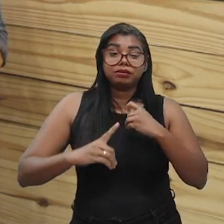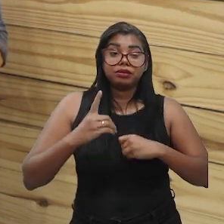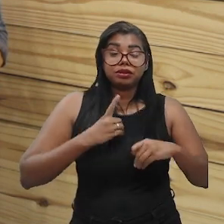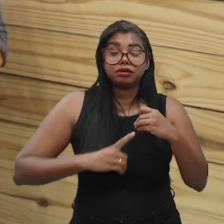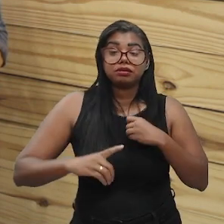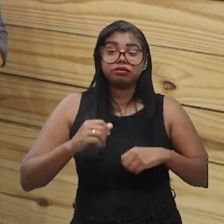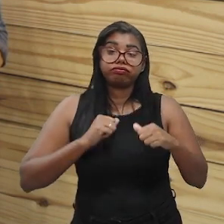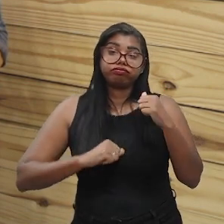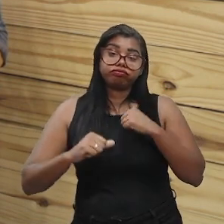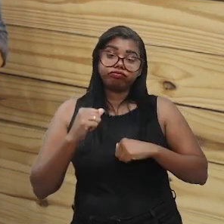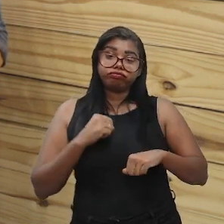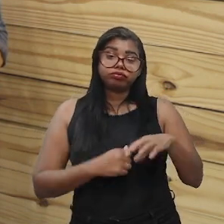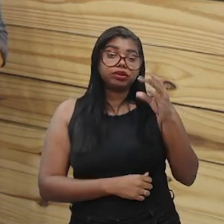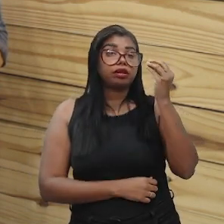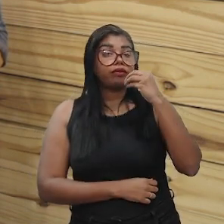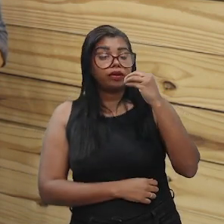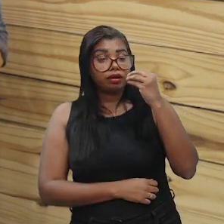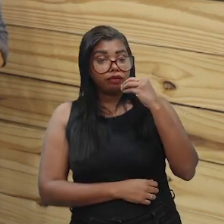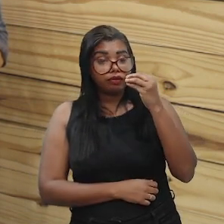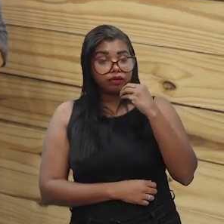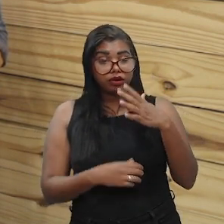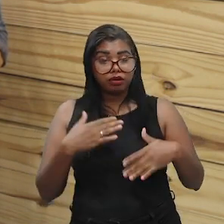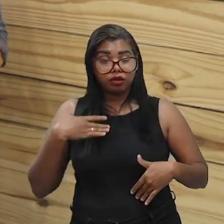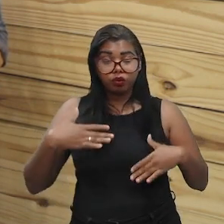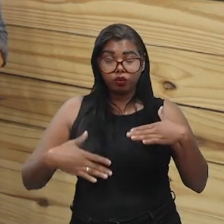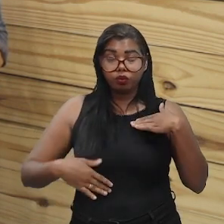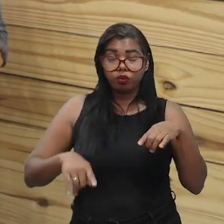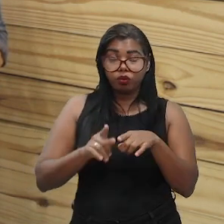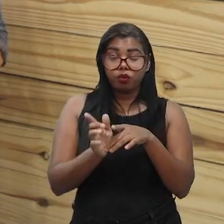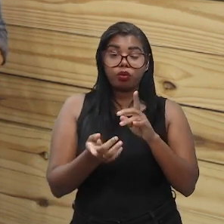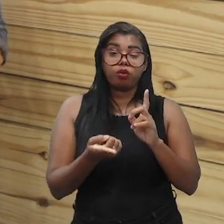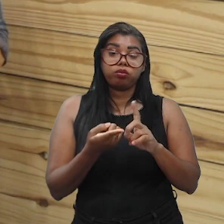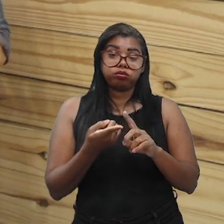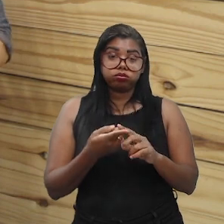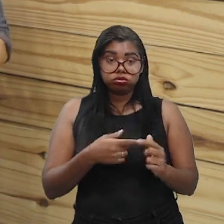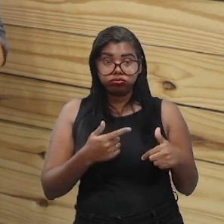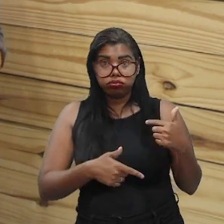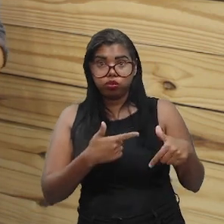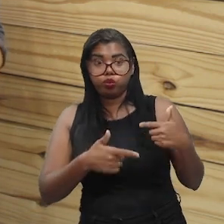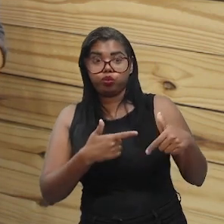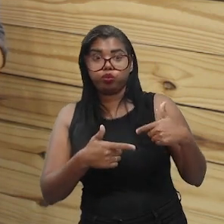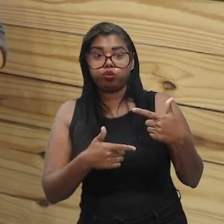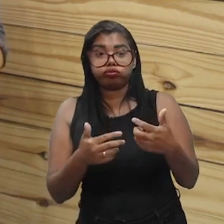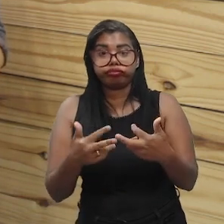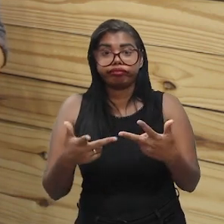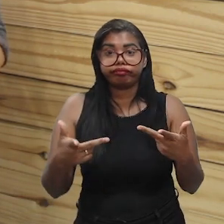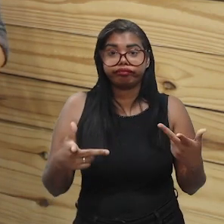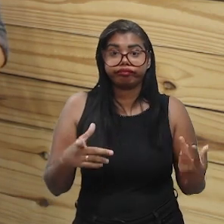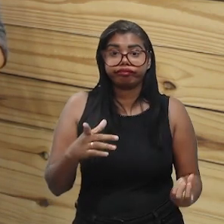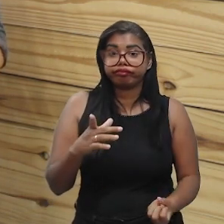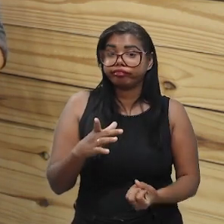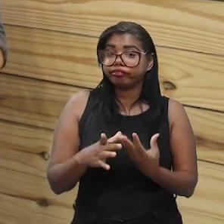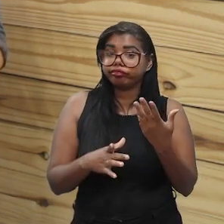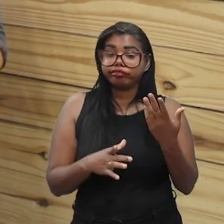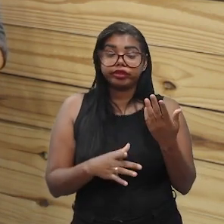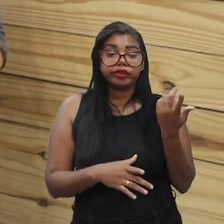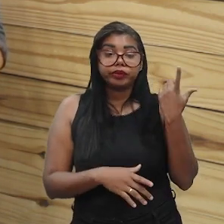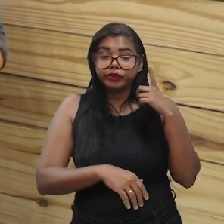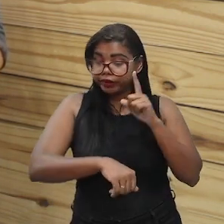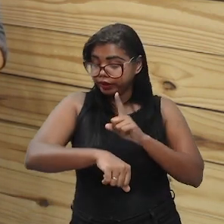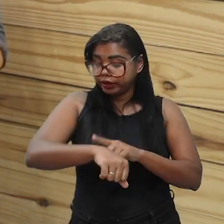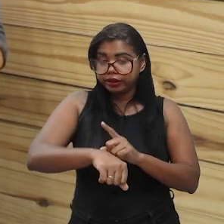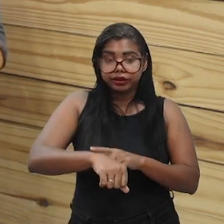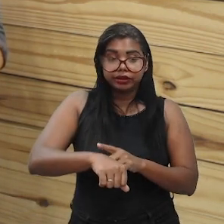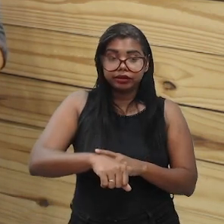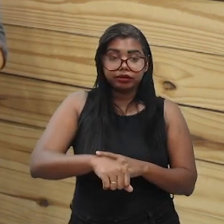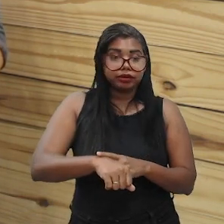uma estafa, que é uma doença, aquele volume de trabalho ou de coisas, porque ele não consegue gerenciar o tempo, como a gente já